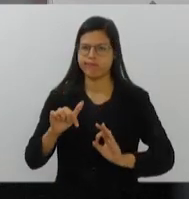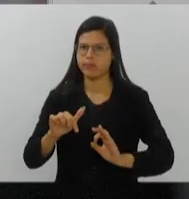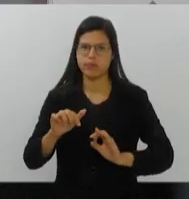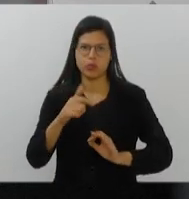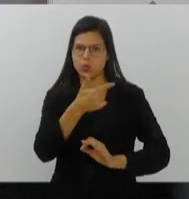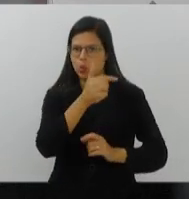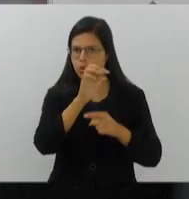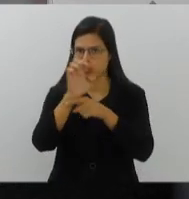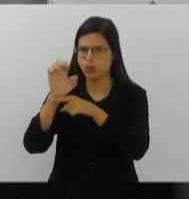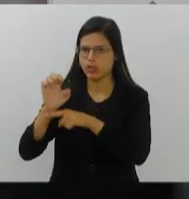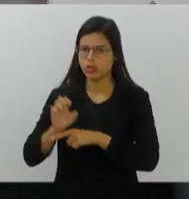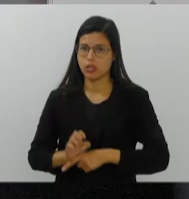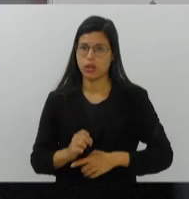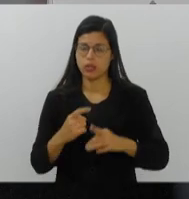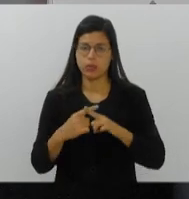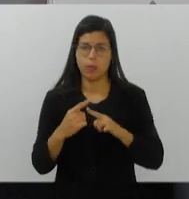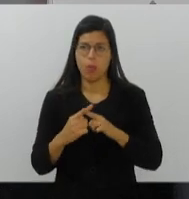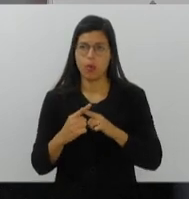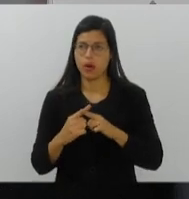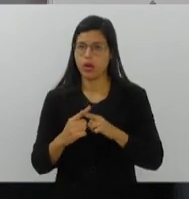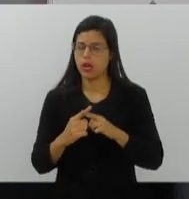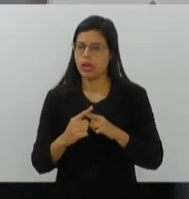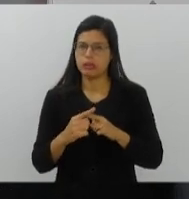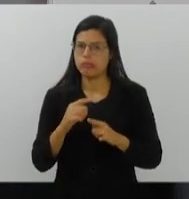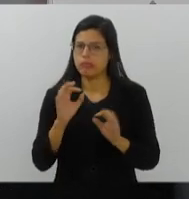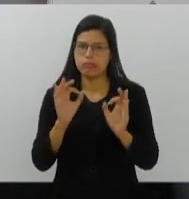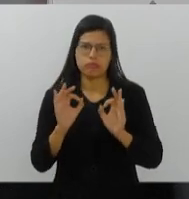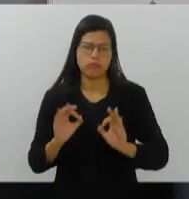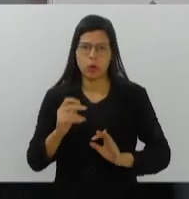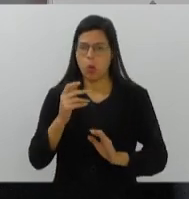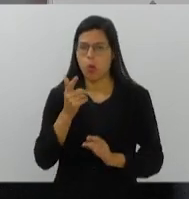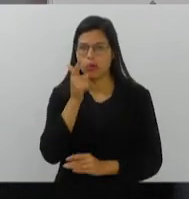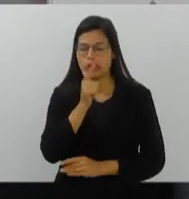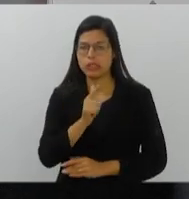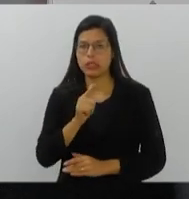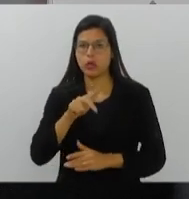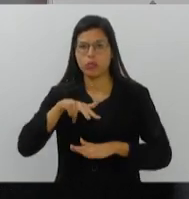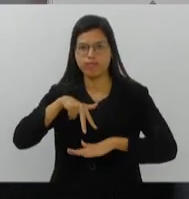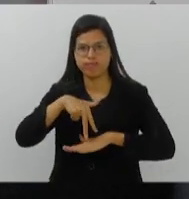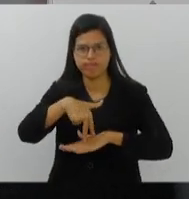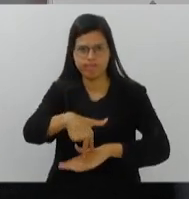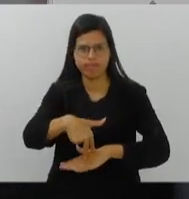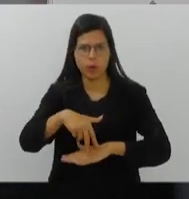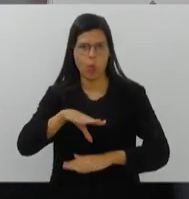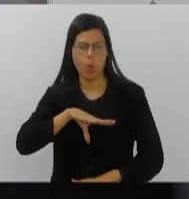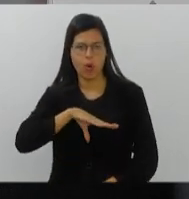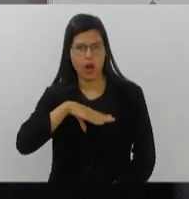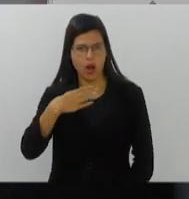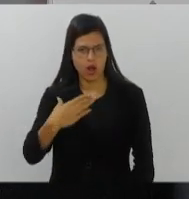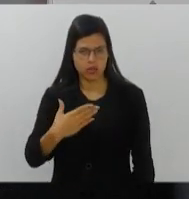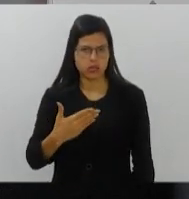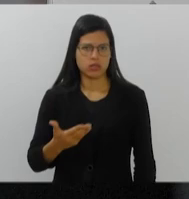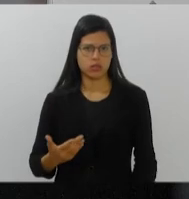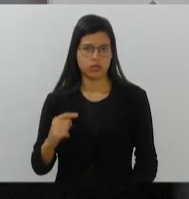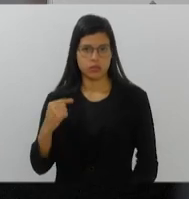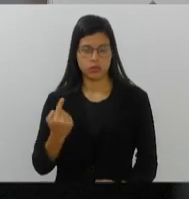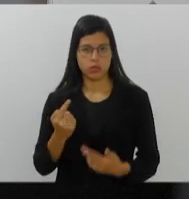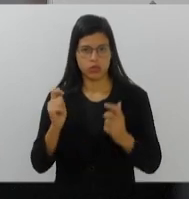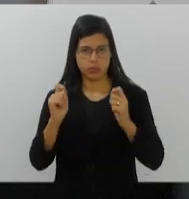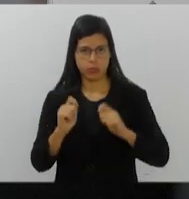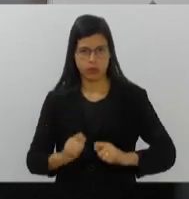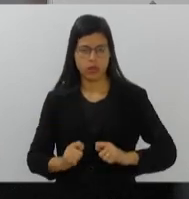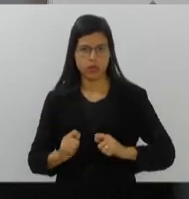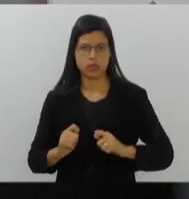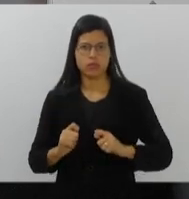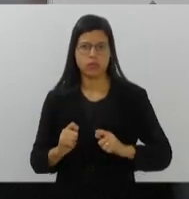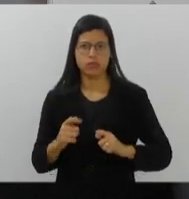hoje, porque ninguém conseguiu enfrentar esse tema com coragem para que, de fato, nós pudéssemos ter